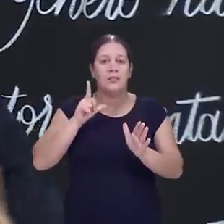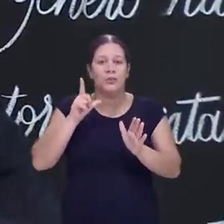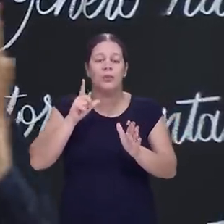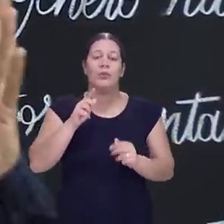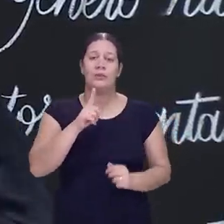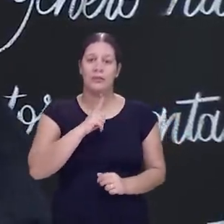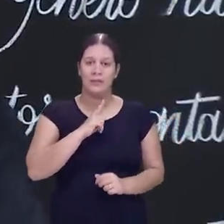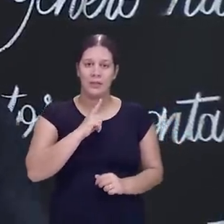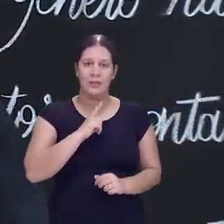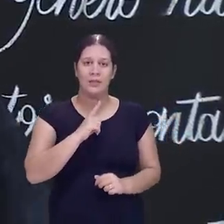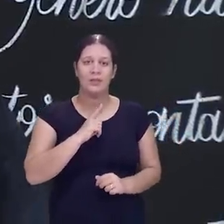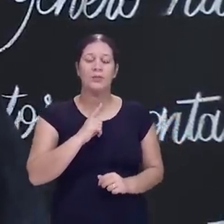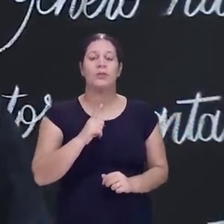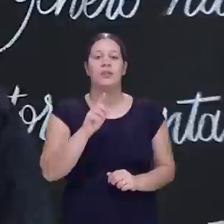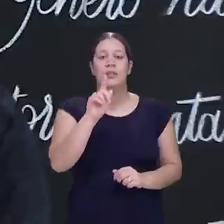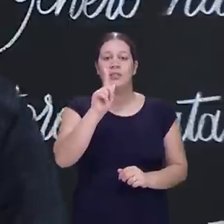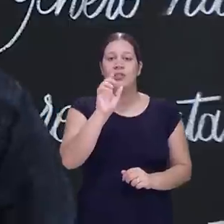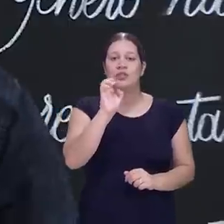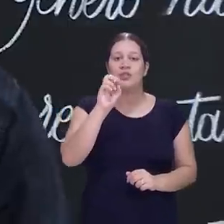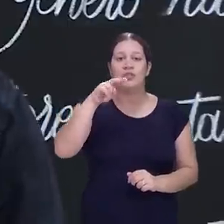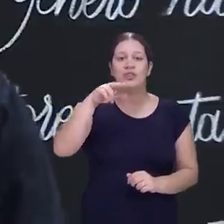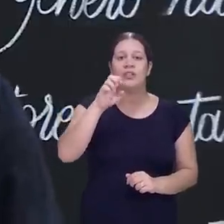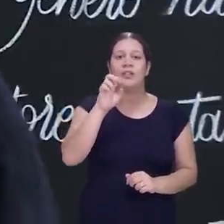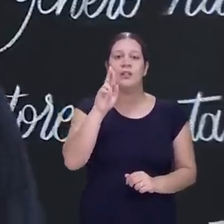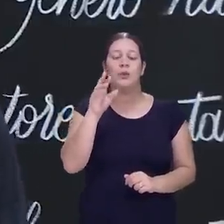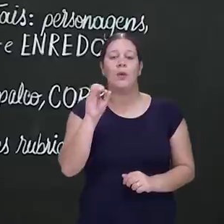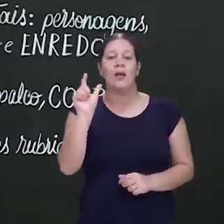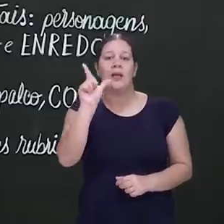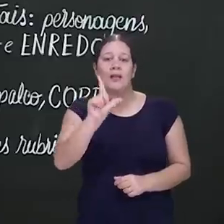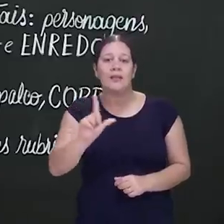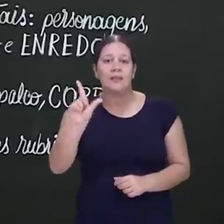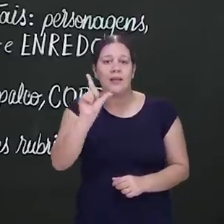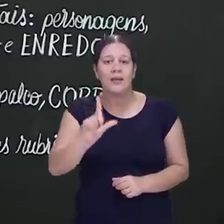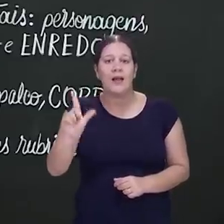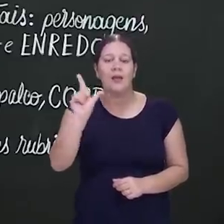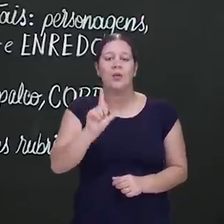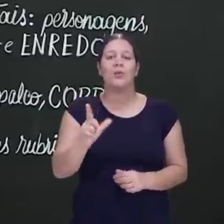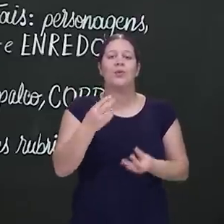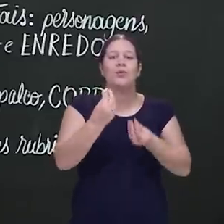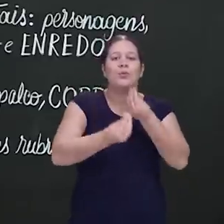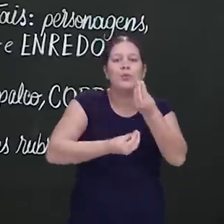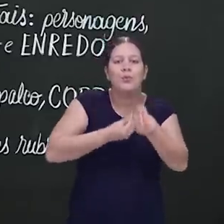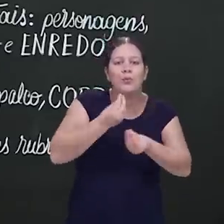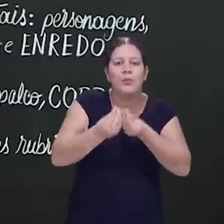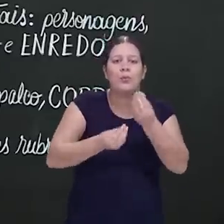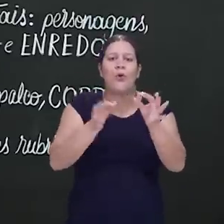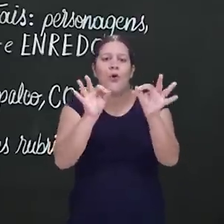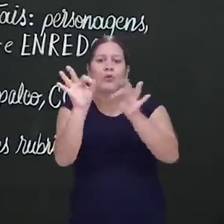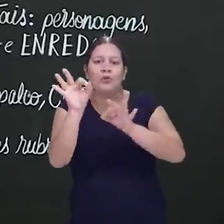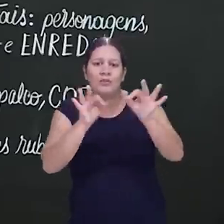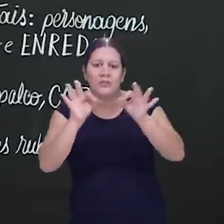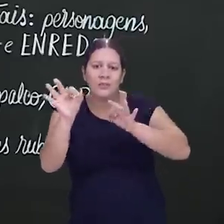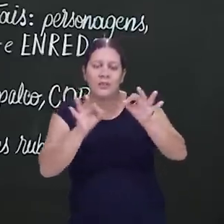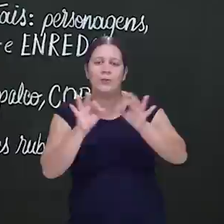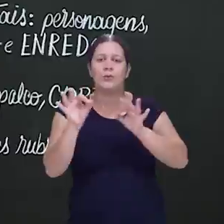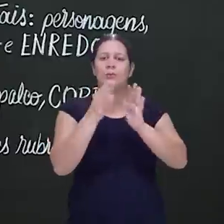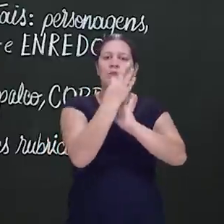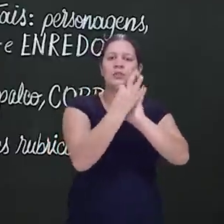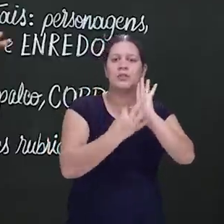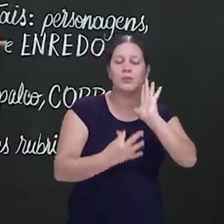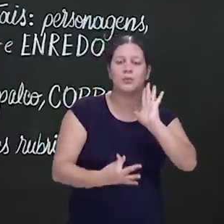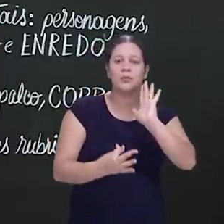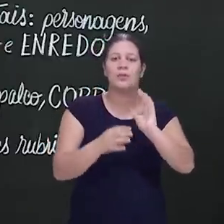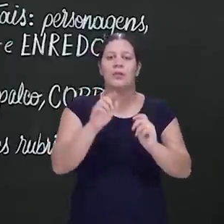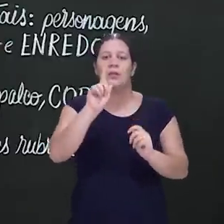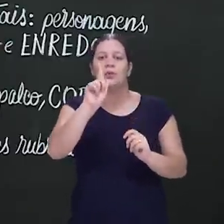existem alguns gêneros que a gente chama de gêneros literários, que é uma forma que foi encontrada de organizar os textos de caráter literário.